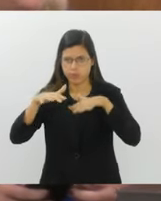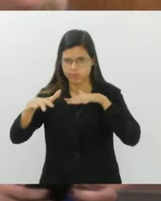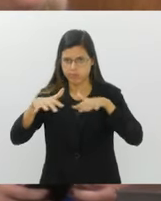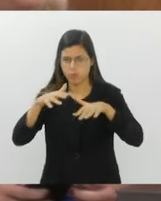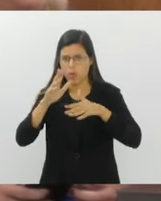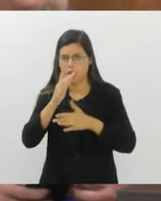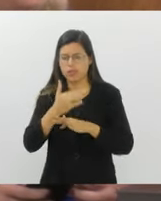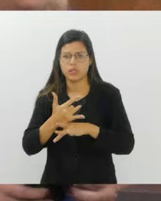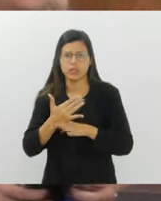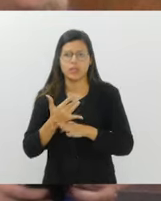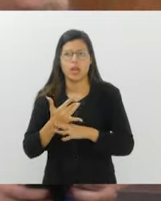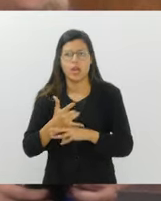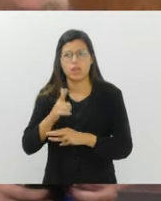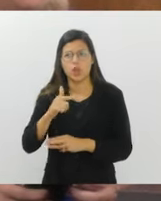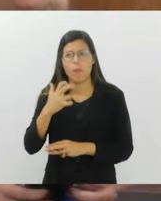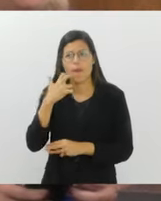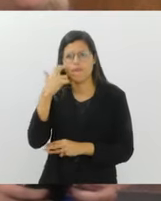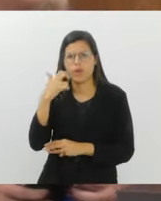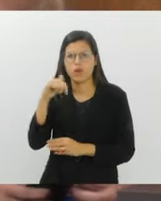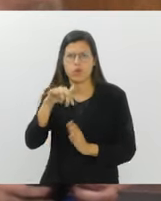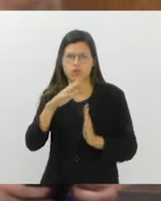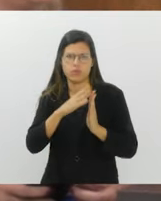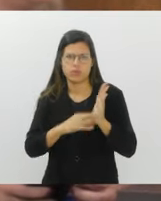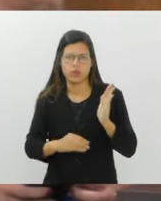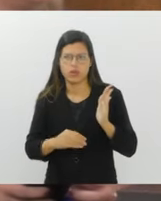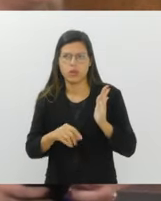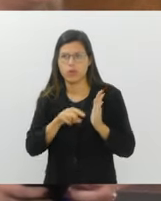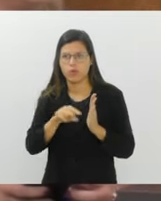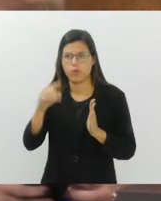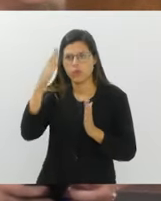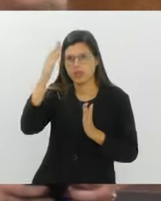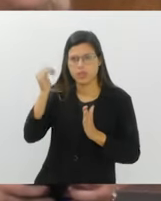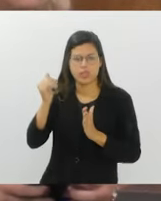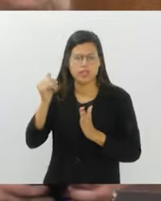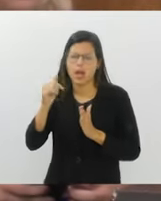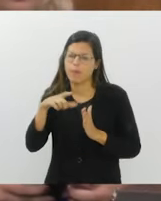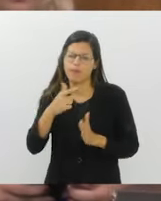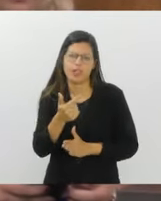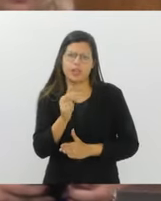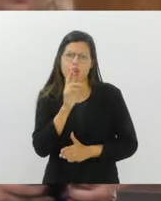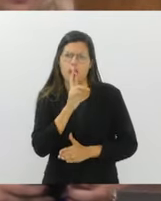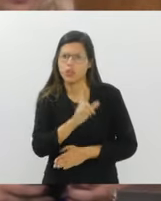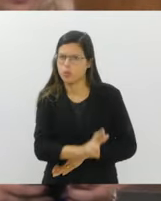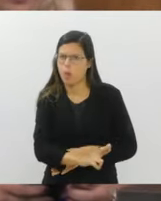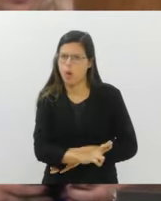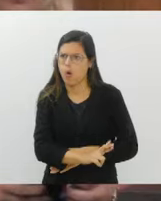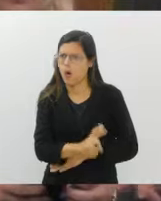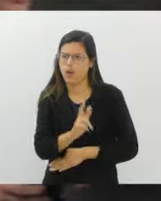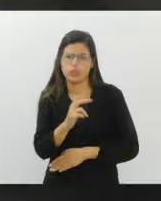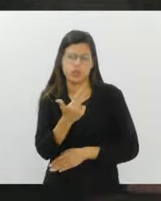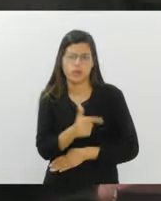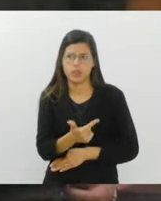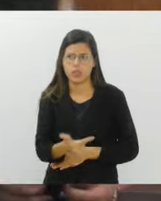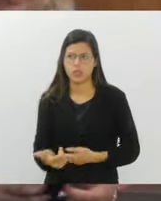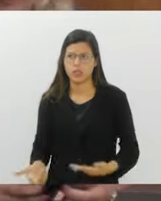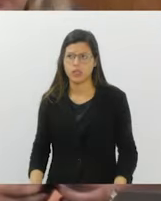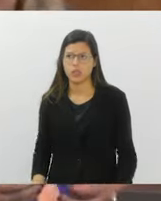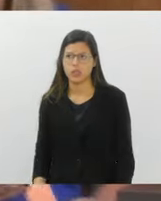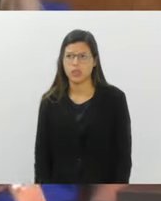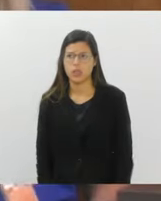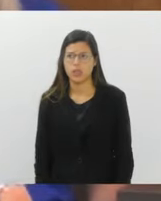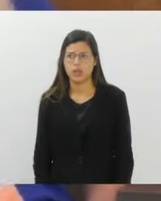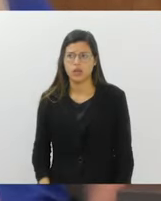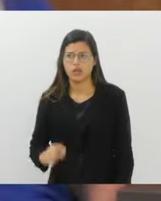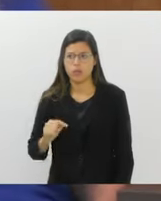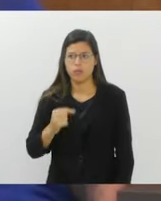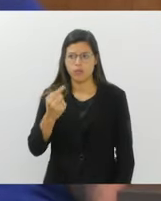vergonha esse modelo que está aqui. Vocês sabem que não vai dar resultado com essa mobilidade. Não vai dar resultado. Daqui a 2 anos a